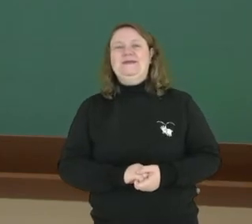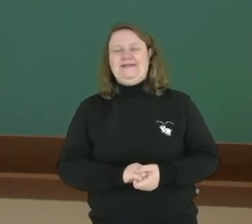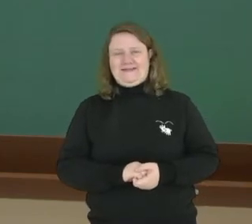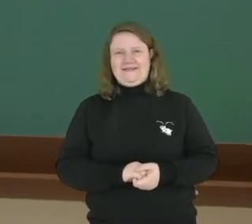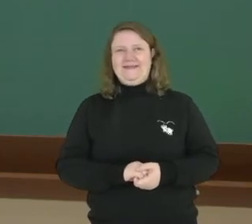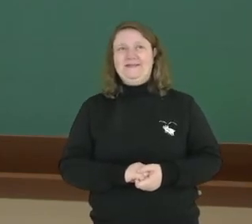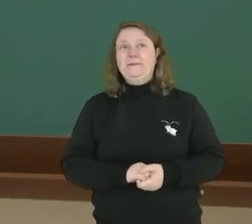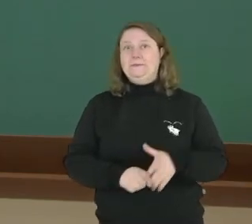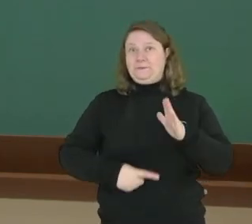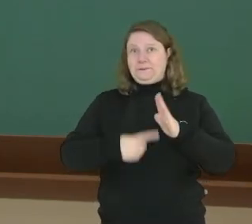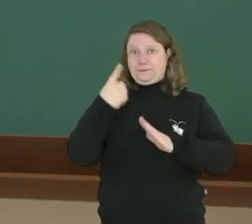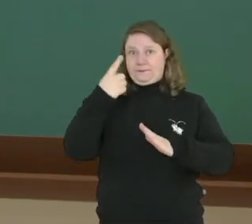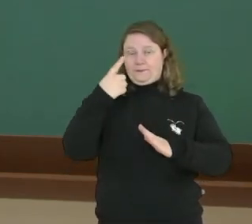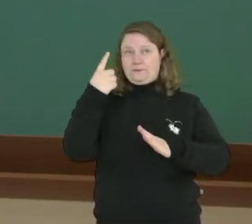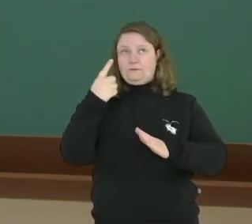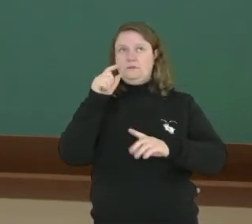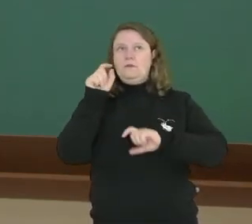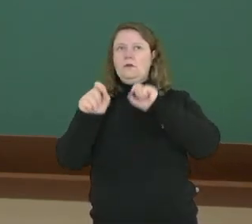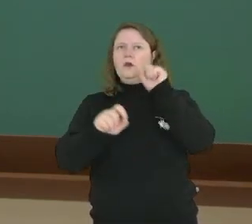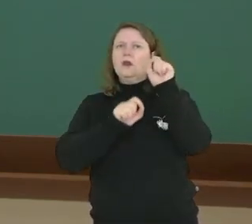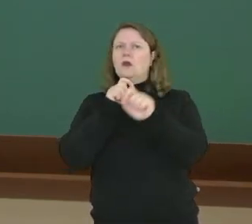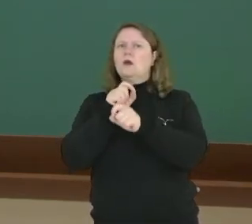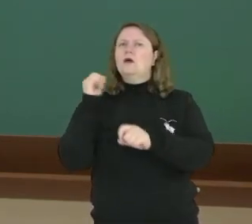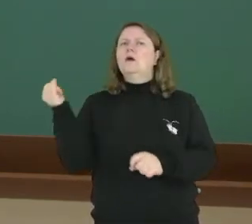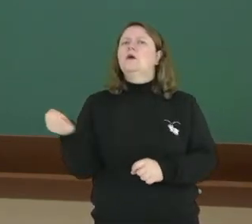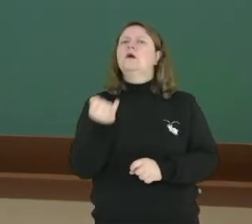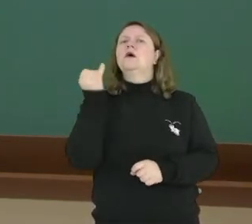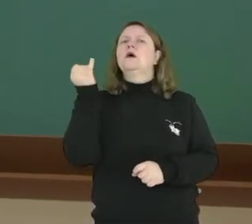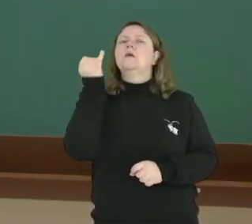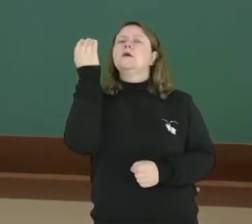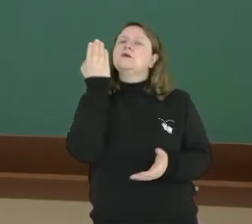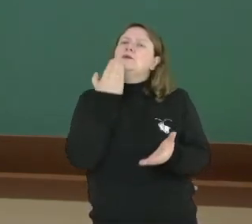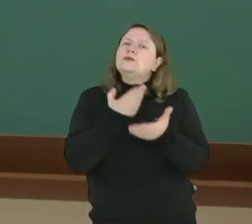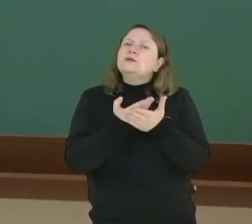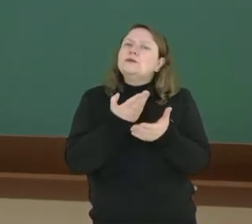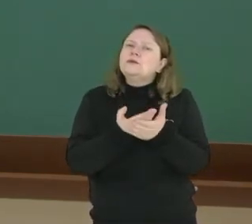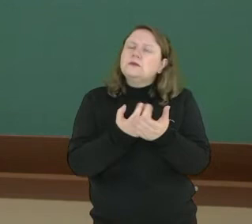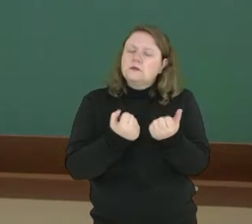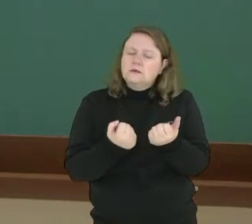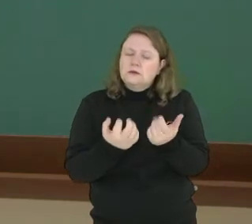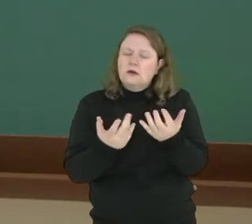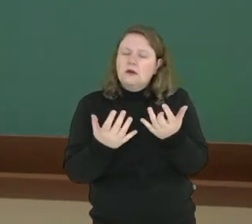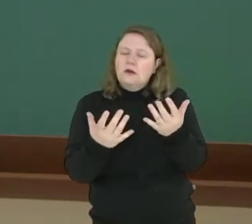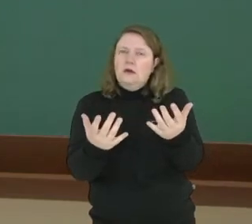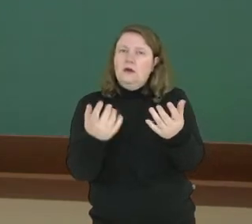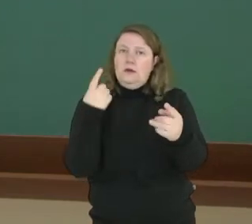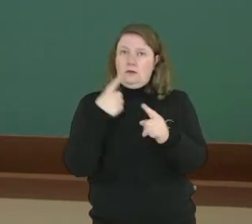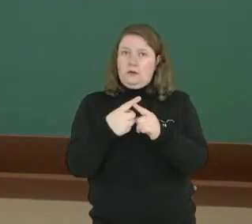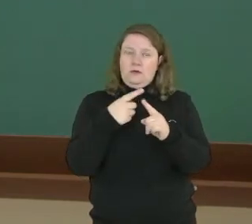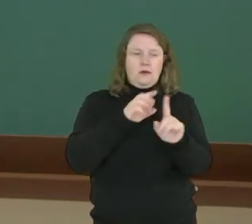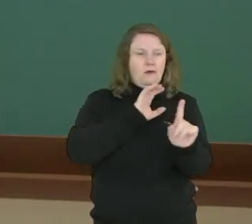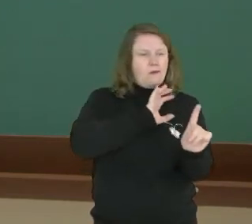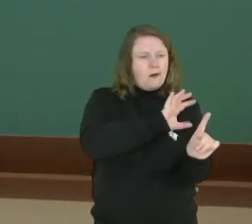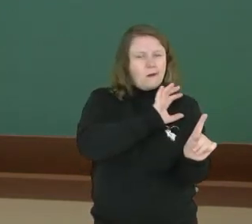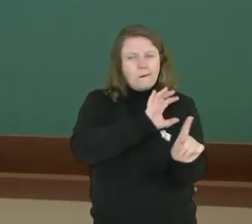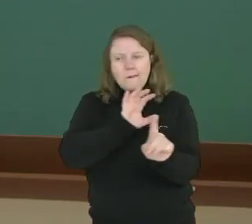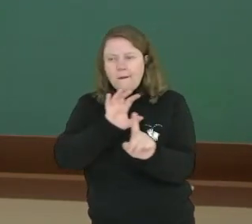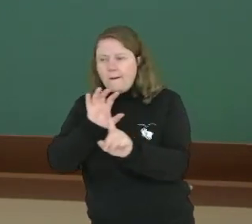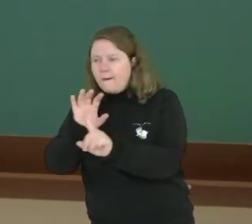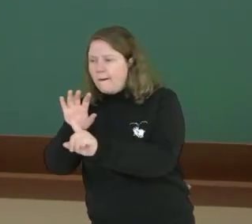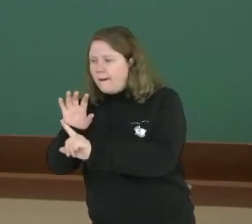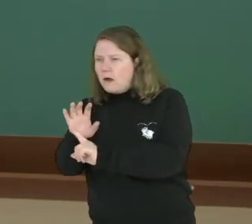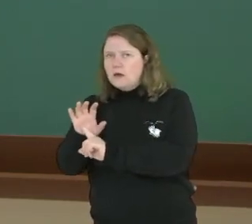né? Primeiro lá, qual a importância de estudarmos a vegetação? Porque ela interfere no desenvolvimento